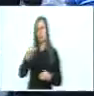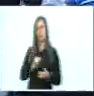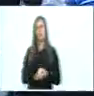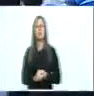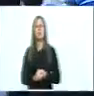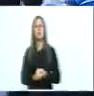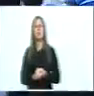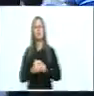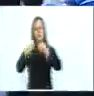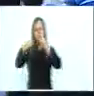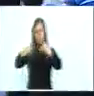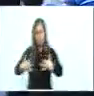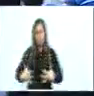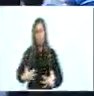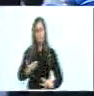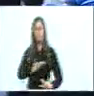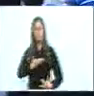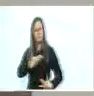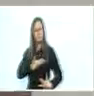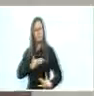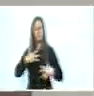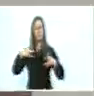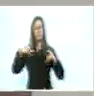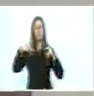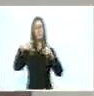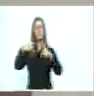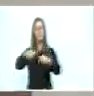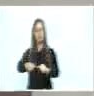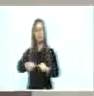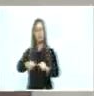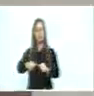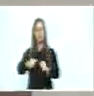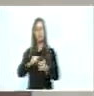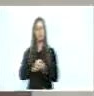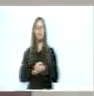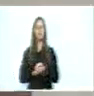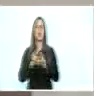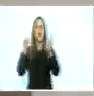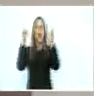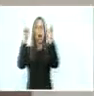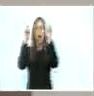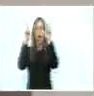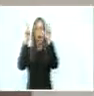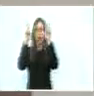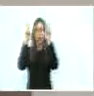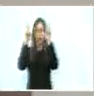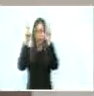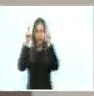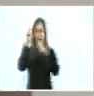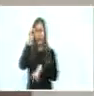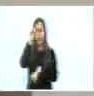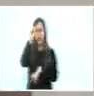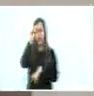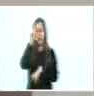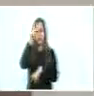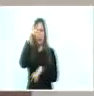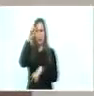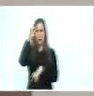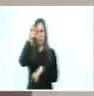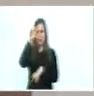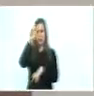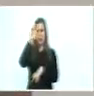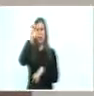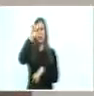para os colegas o assunto em relação à implantação da Superintendência de Educação em